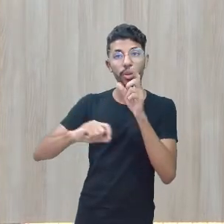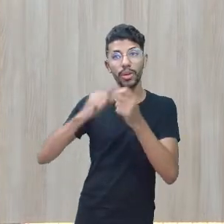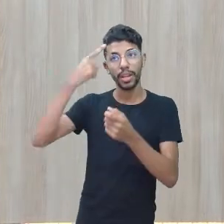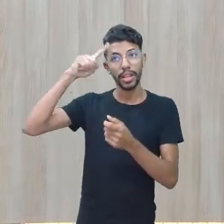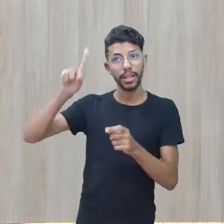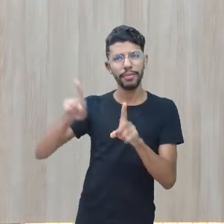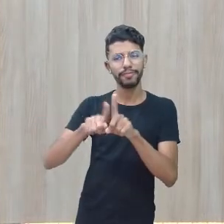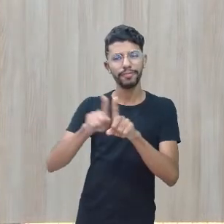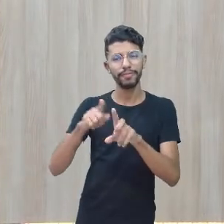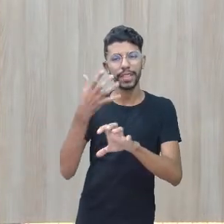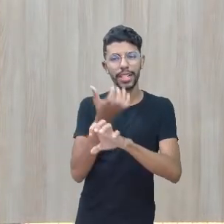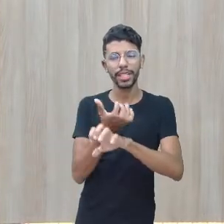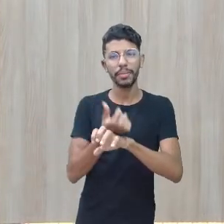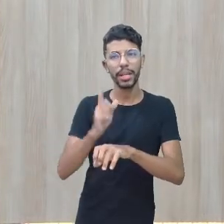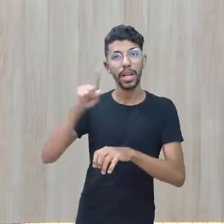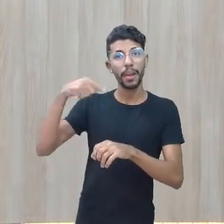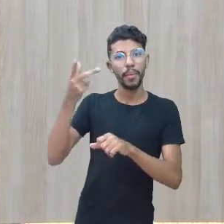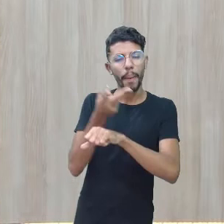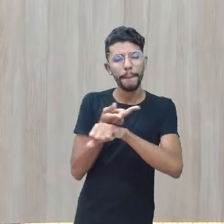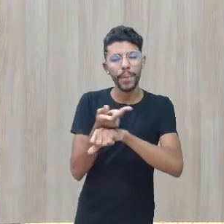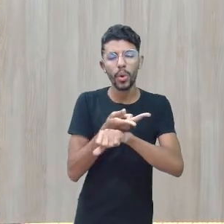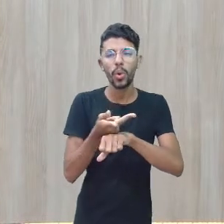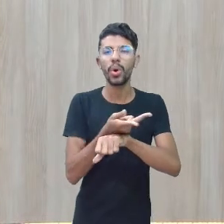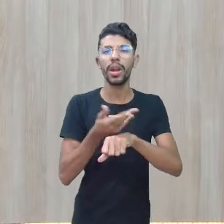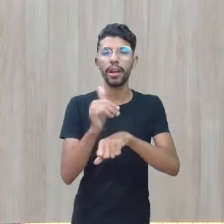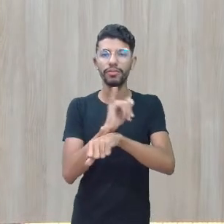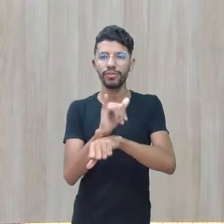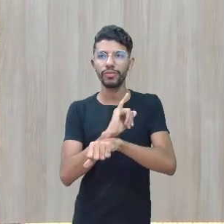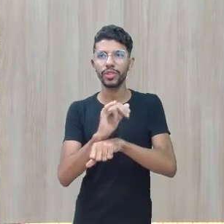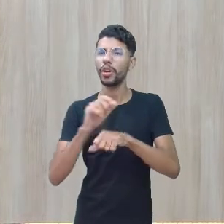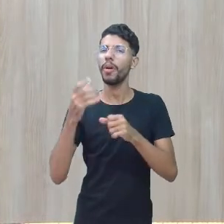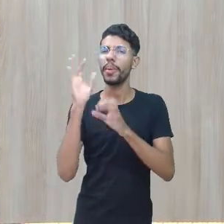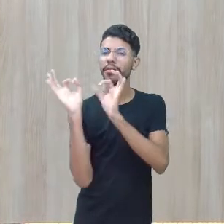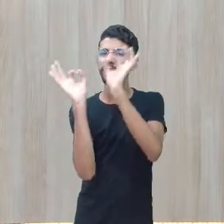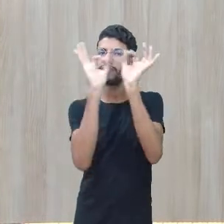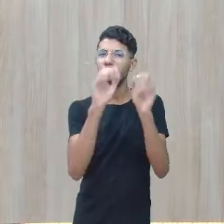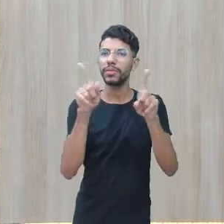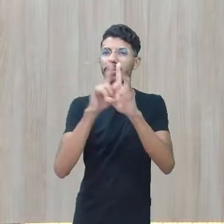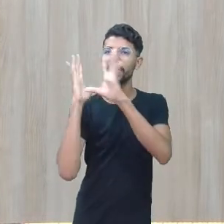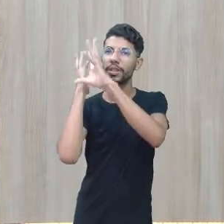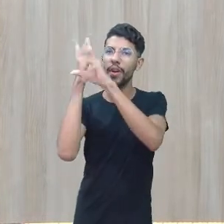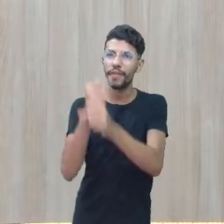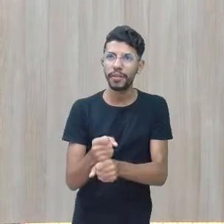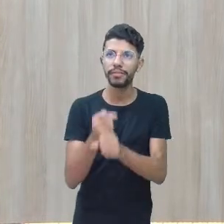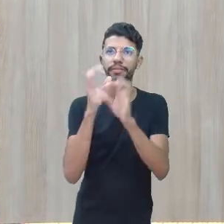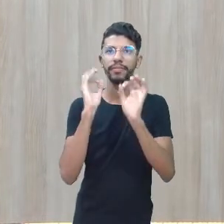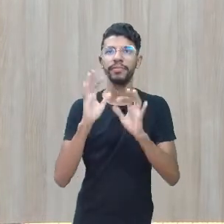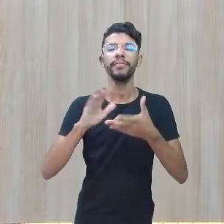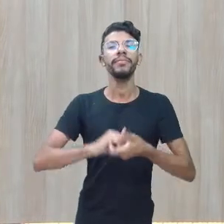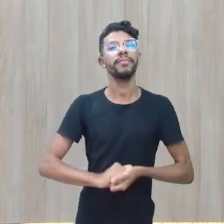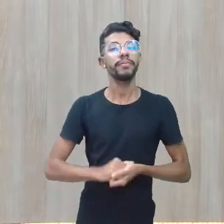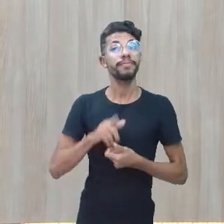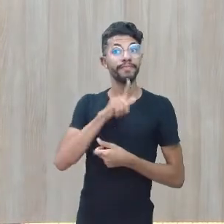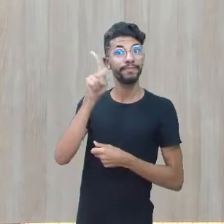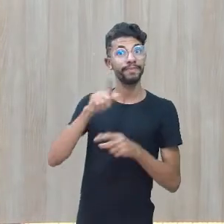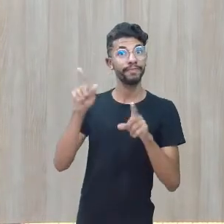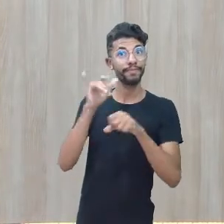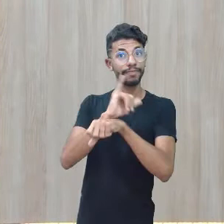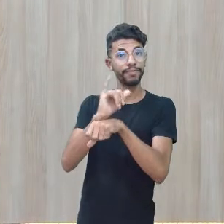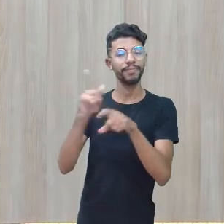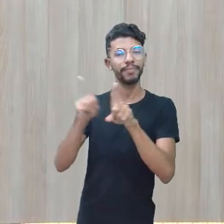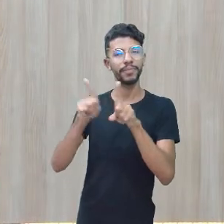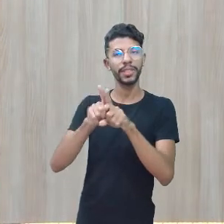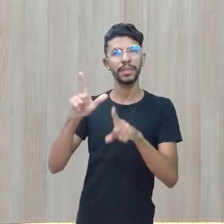poder buscar depois lá no YouTube e reassistir essa aula e revisar, tá bom? Ó, lá você também pode colocar